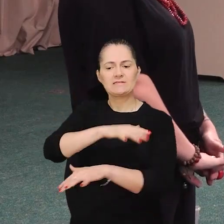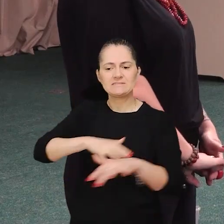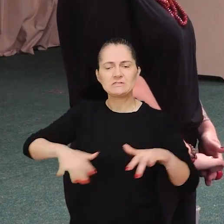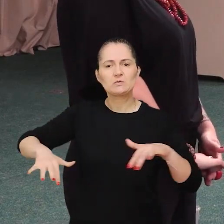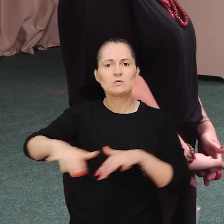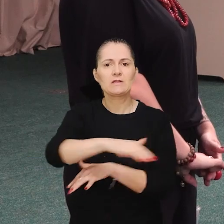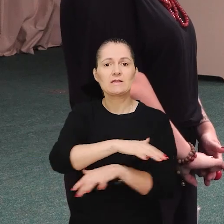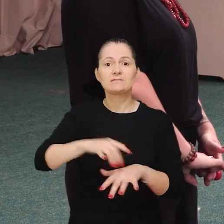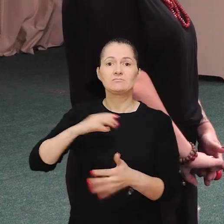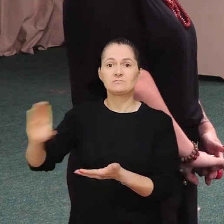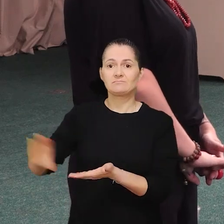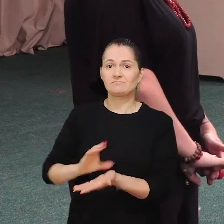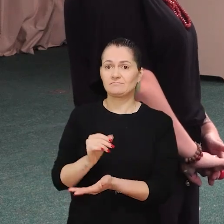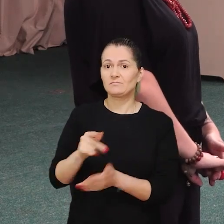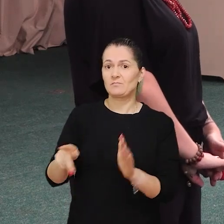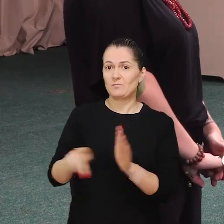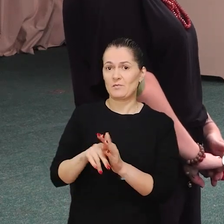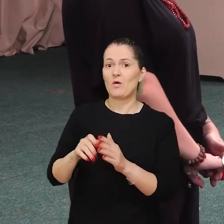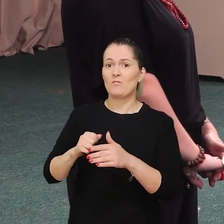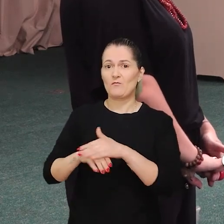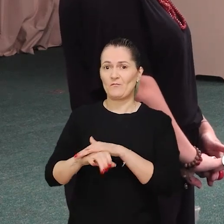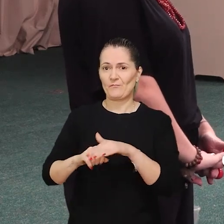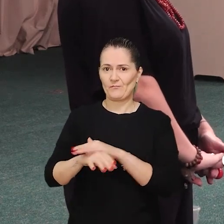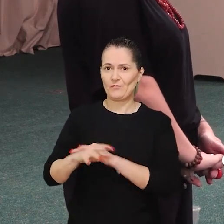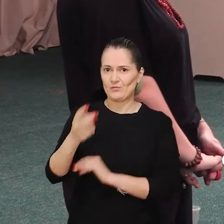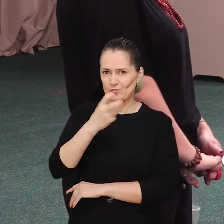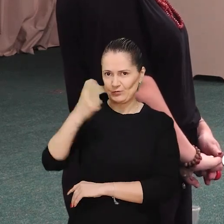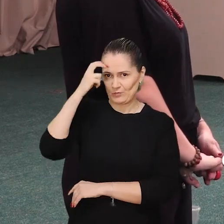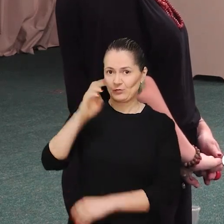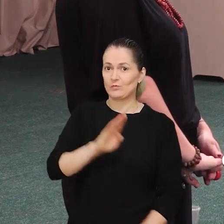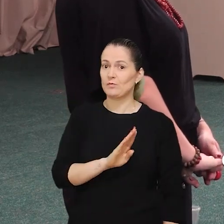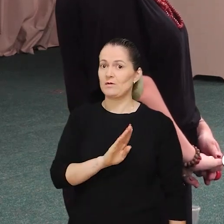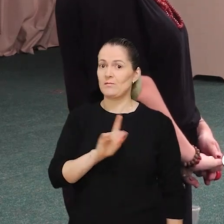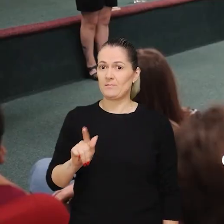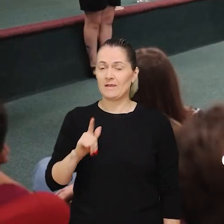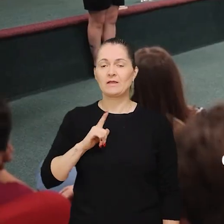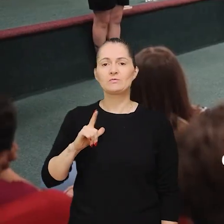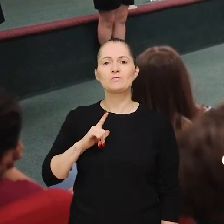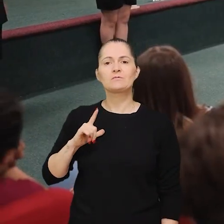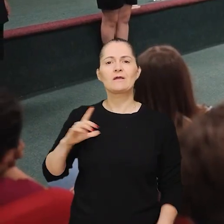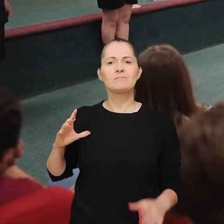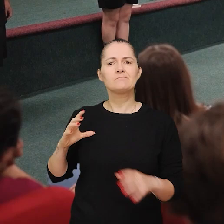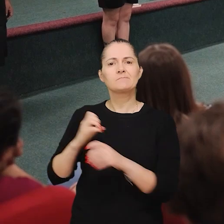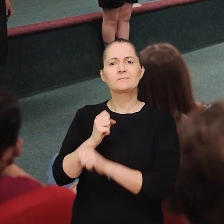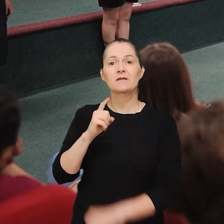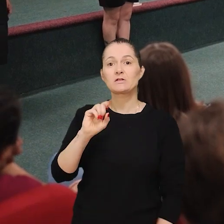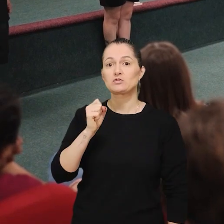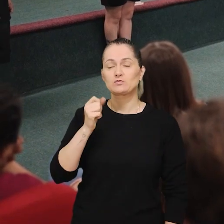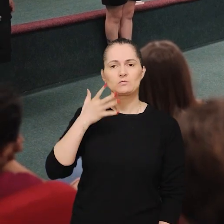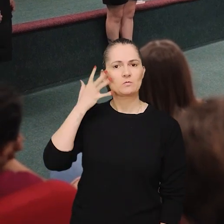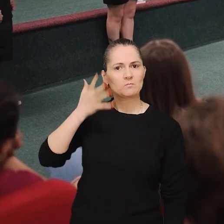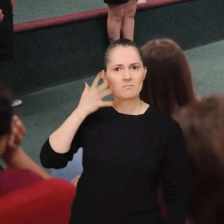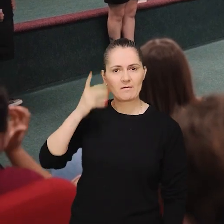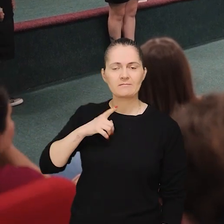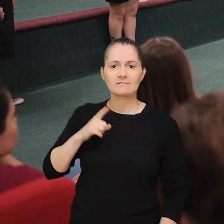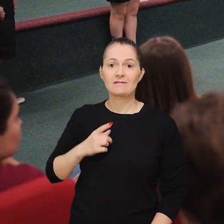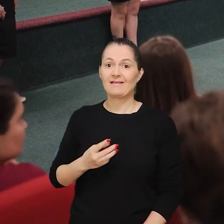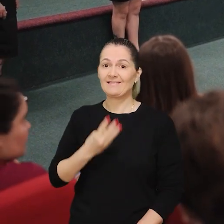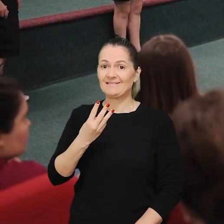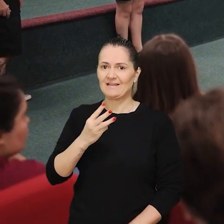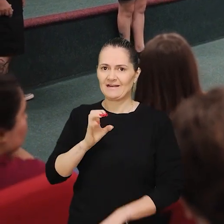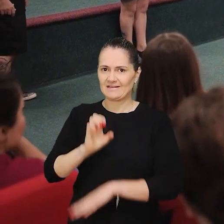de Cultura de Bento Gonçalves e compõe uma série de 18 palestras que serão realizadas nos